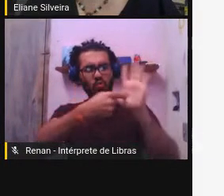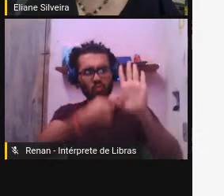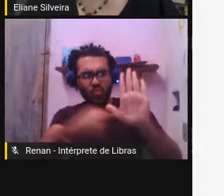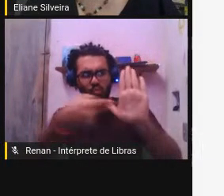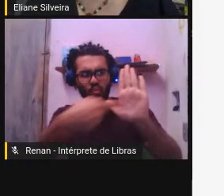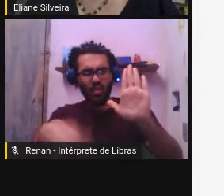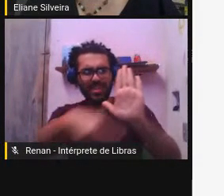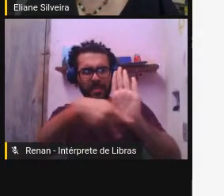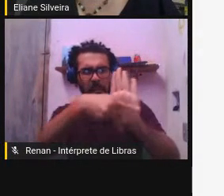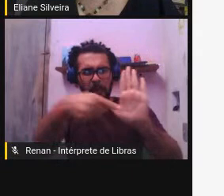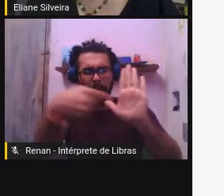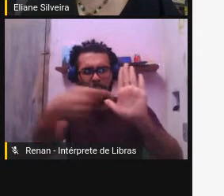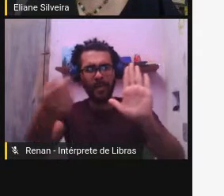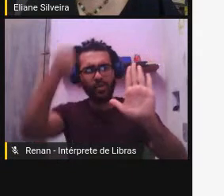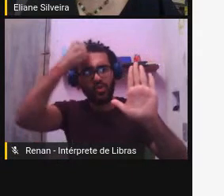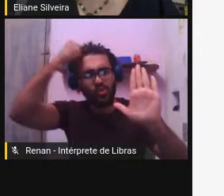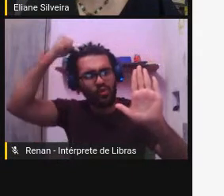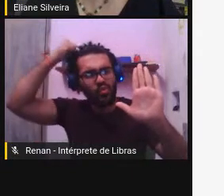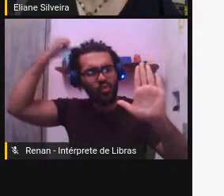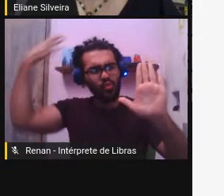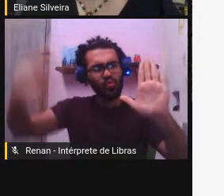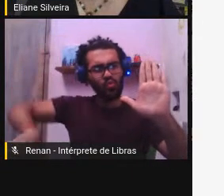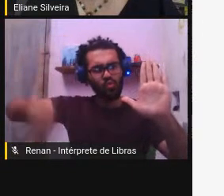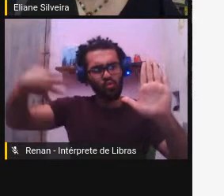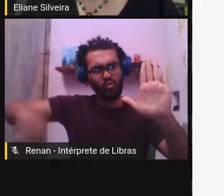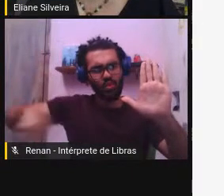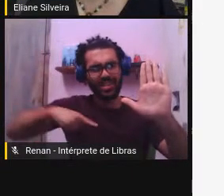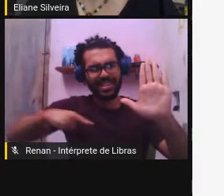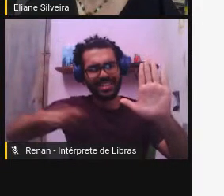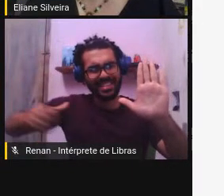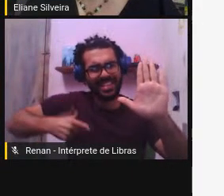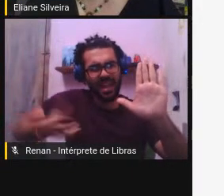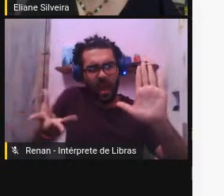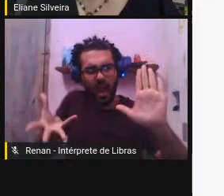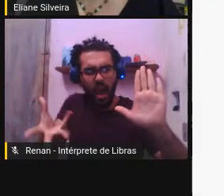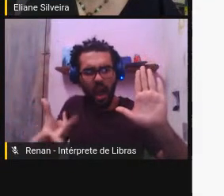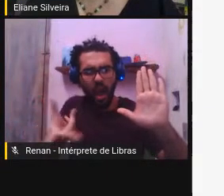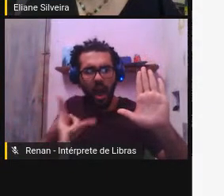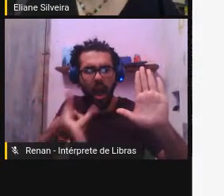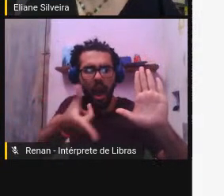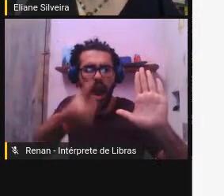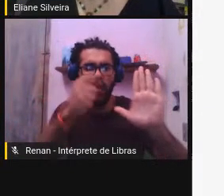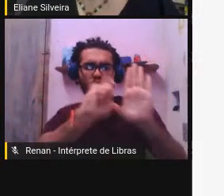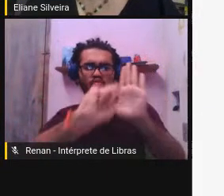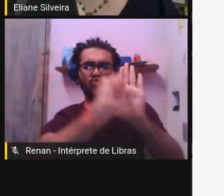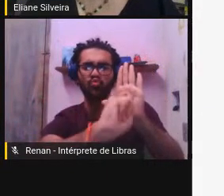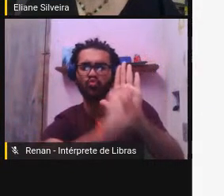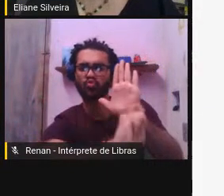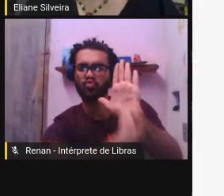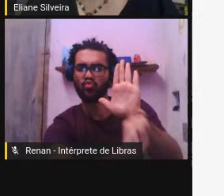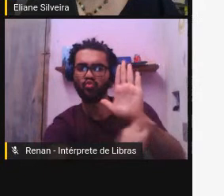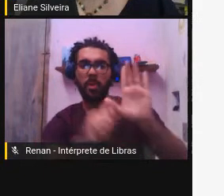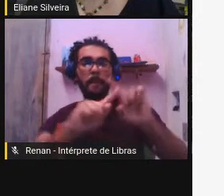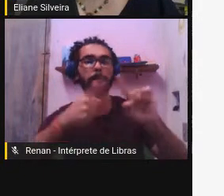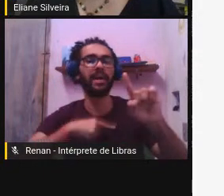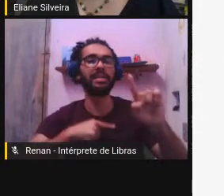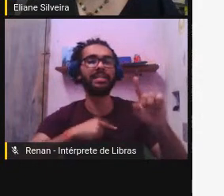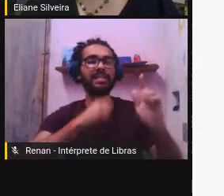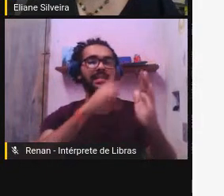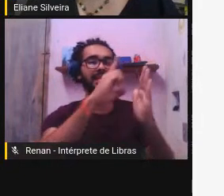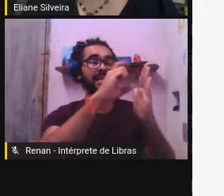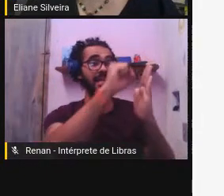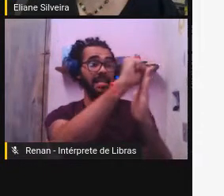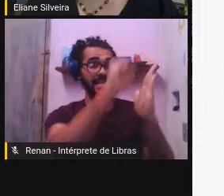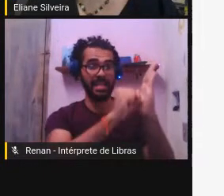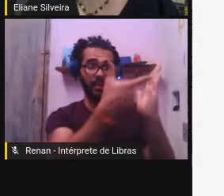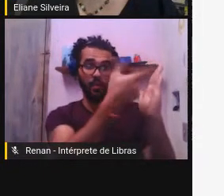jovem Sossir com um talento mozartiano, foi lentamente, mas com certeza, ofuscado durante o século XX pelo